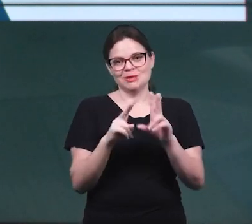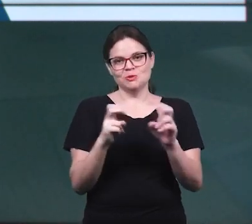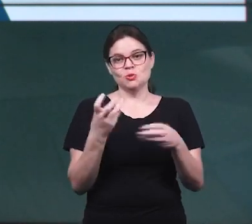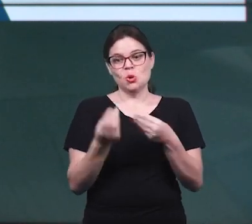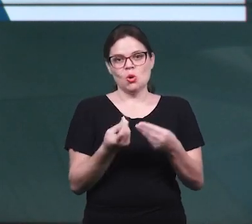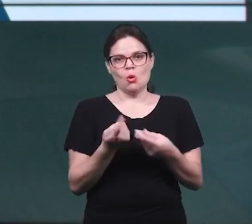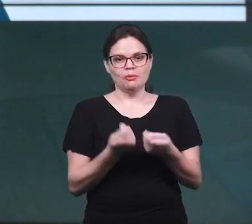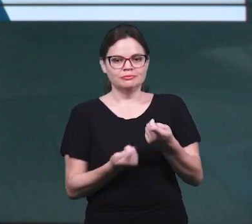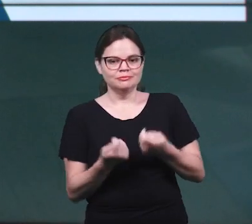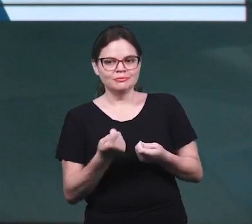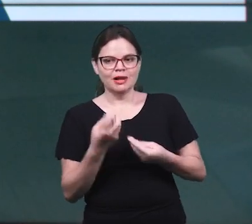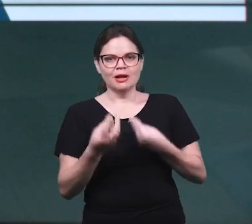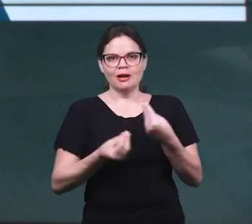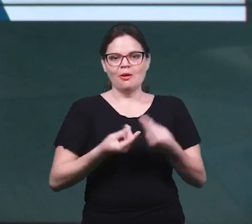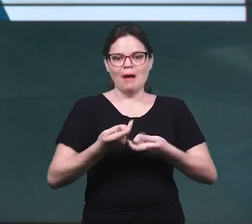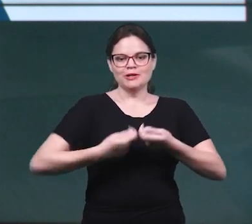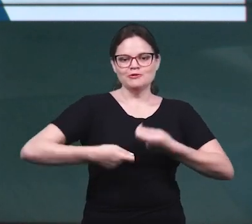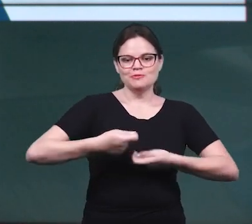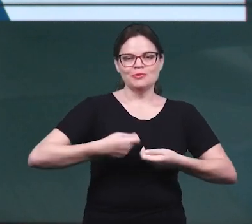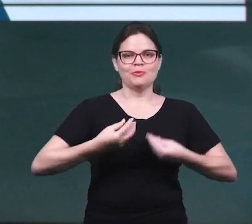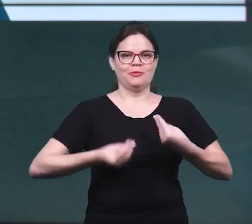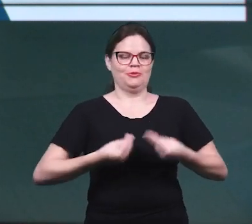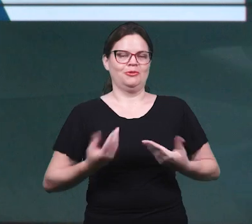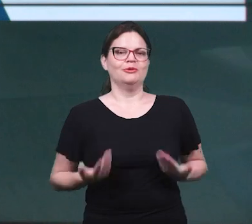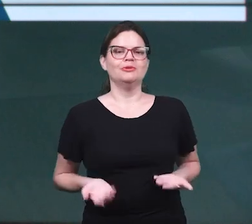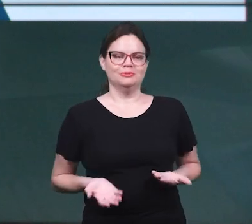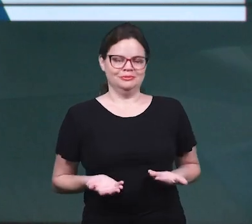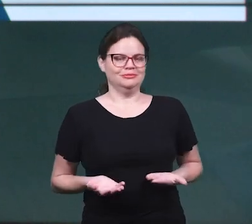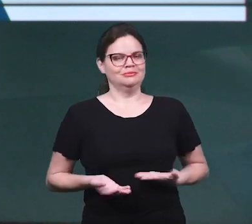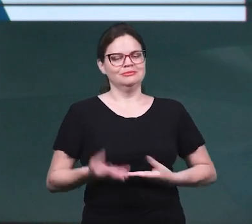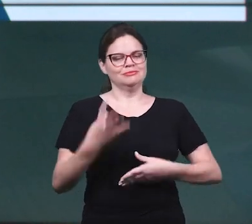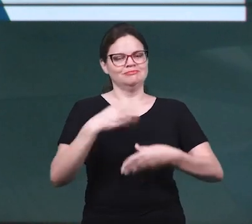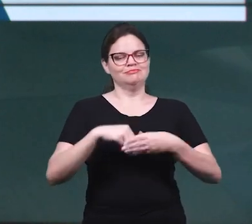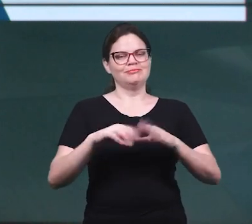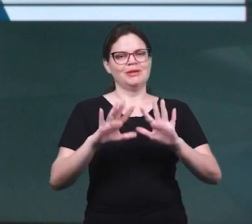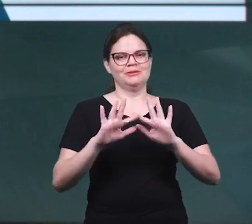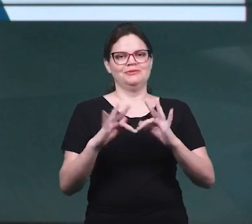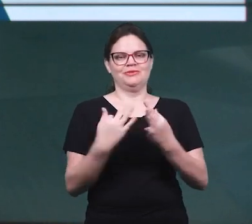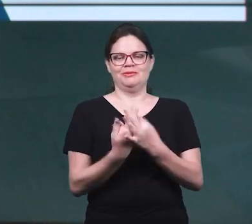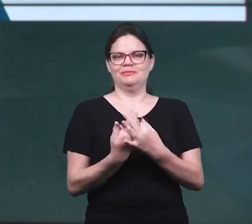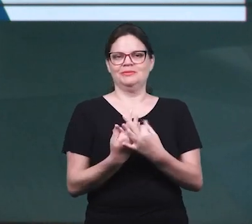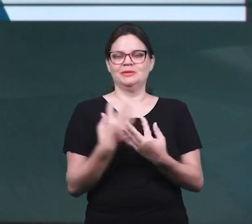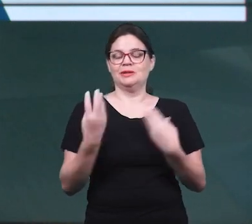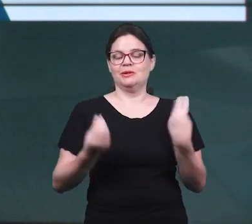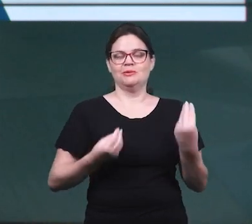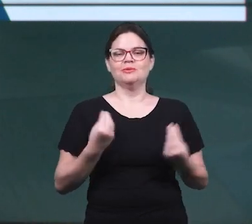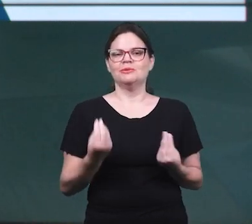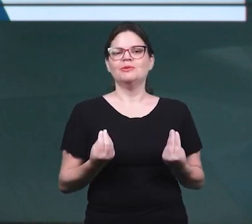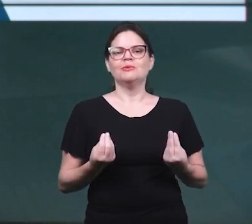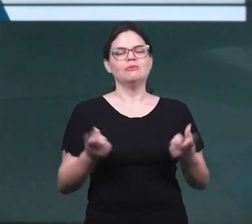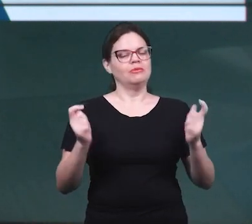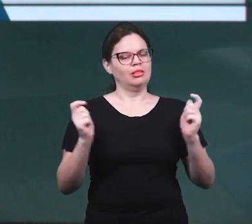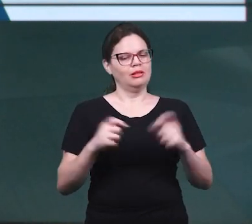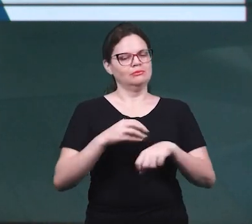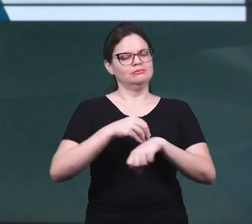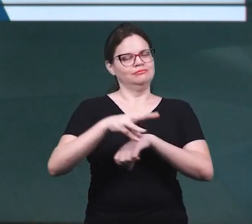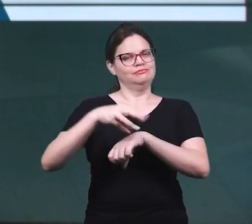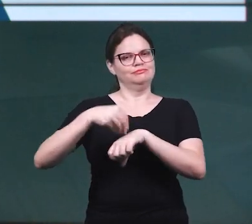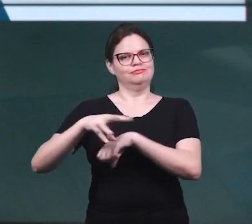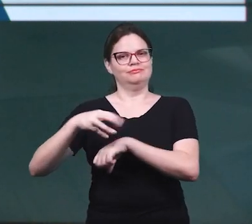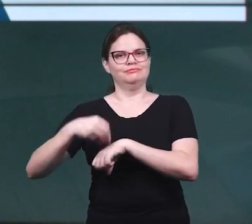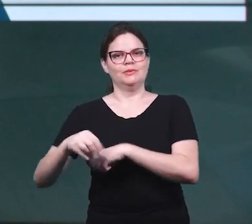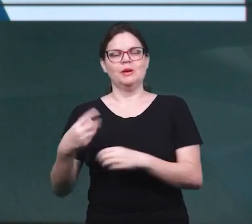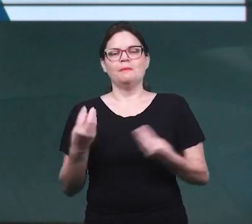especificamente das finanças dentro do nosso lar, né? O efeito que o